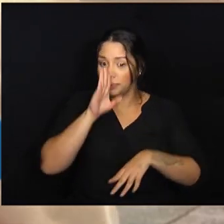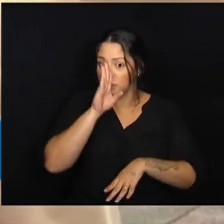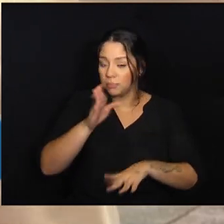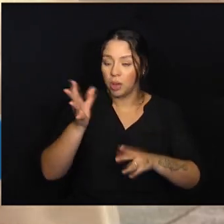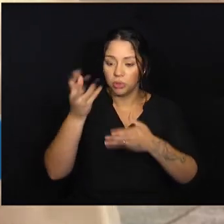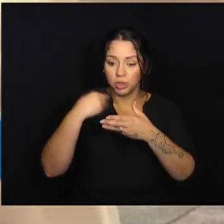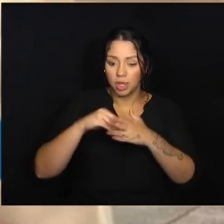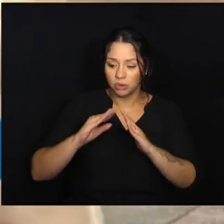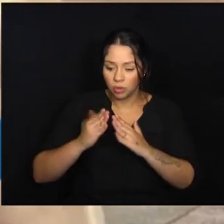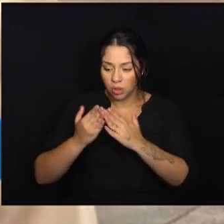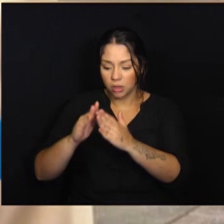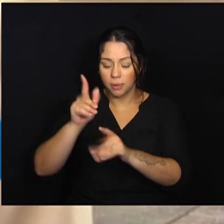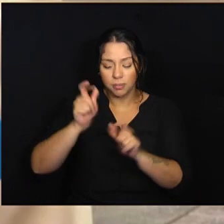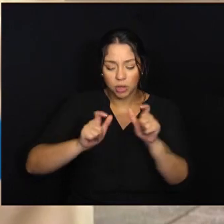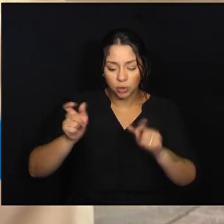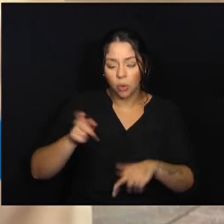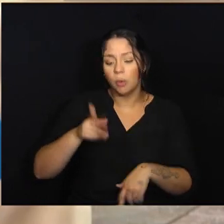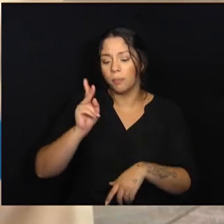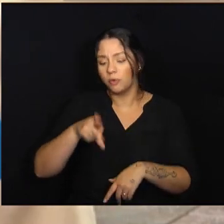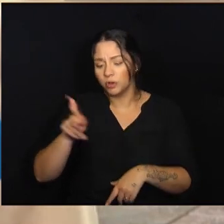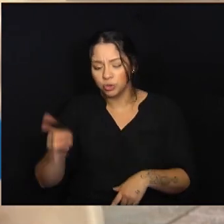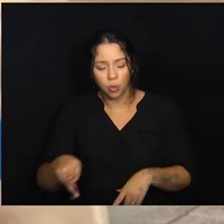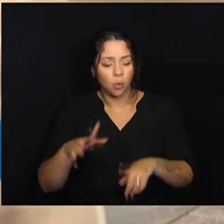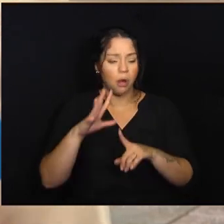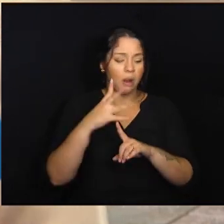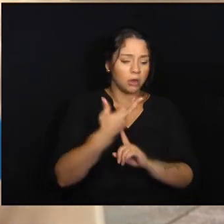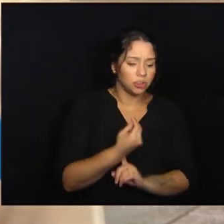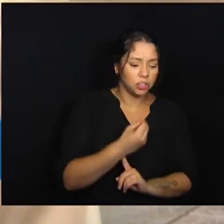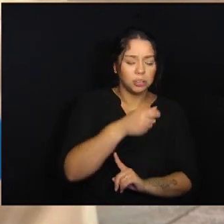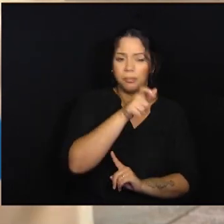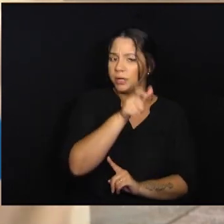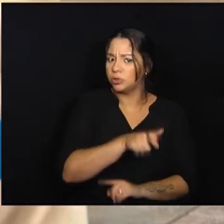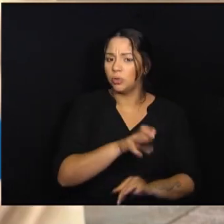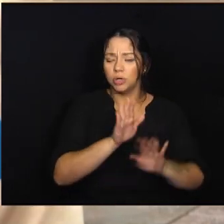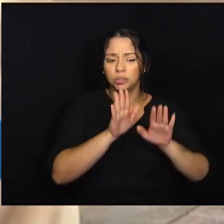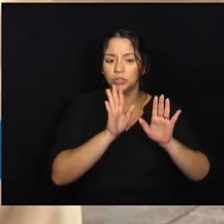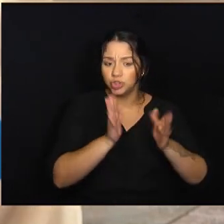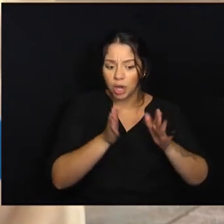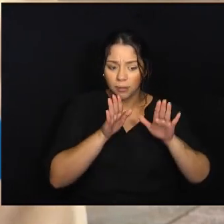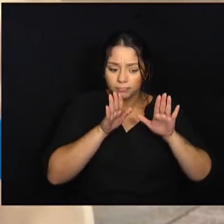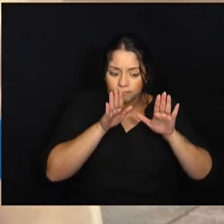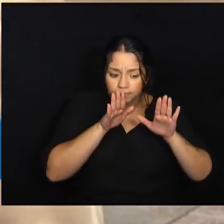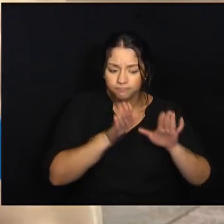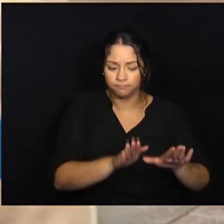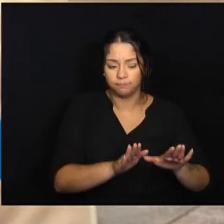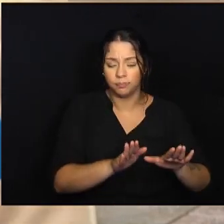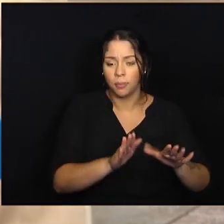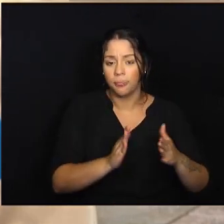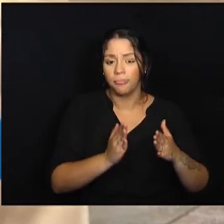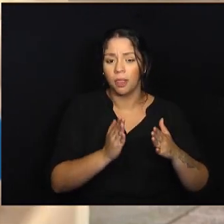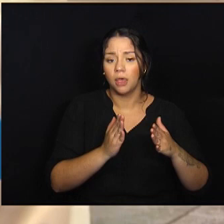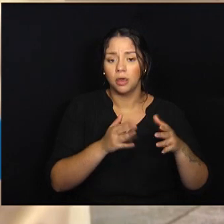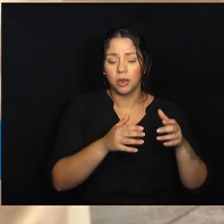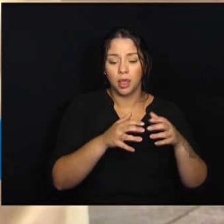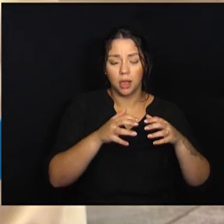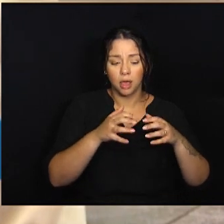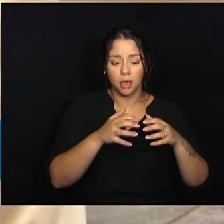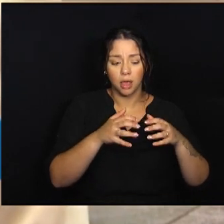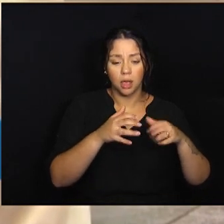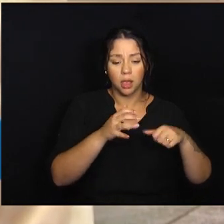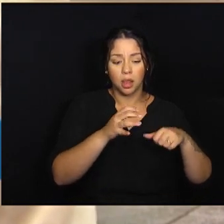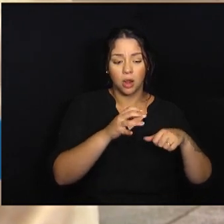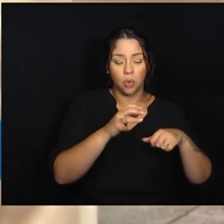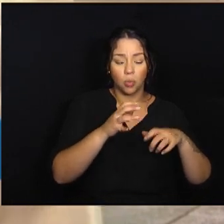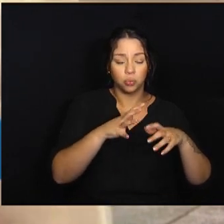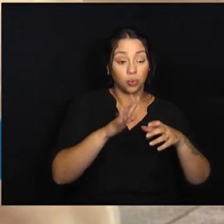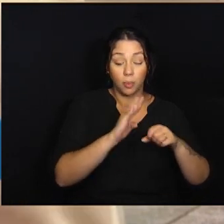aquele professor, aquele artista, aquela pessoa que está lá na ponta, muitas vezes que não tem nenhum tipo de olhar do